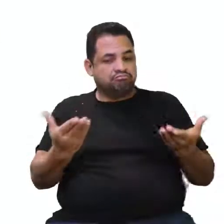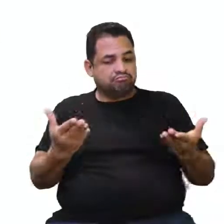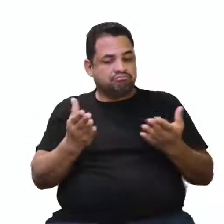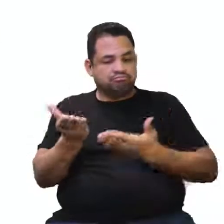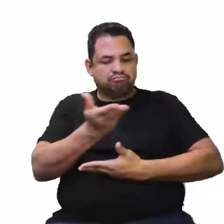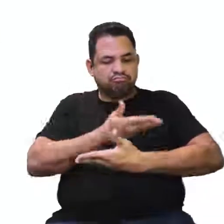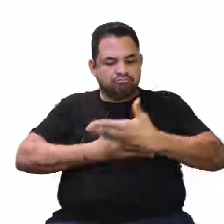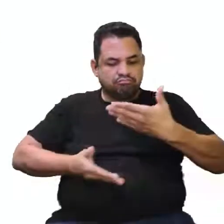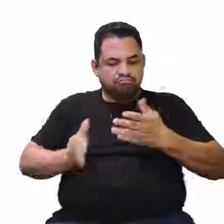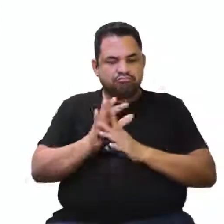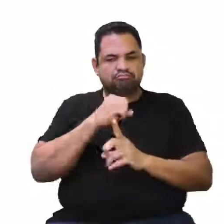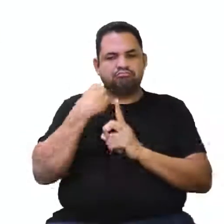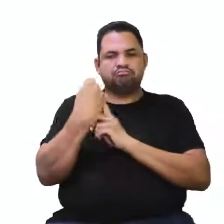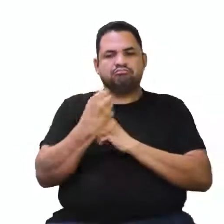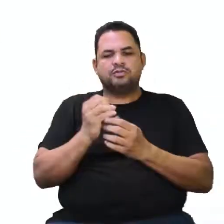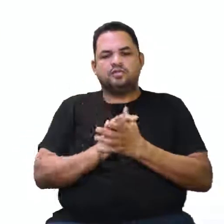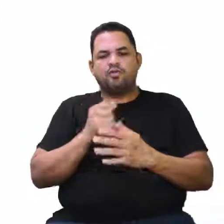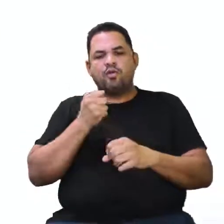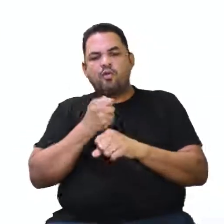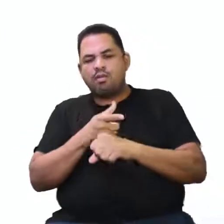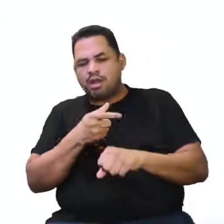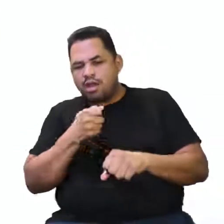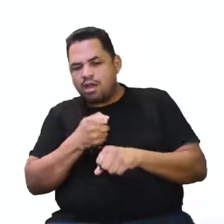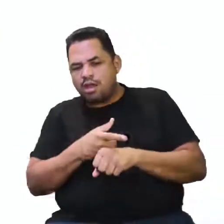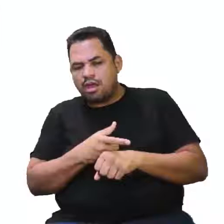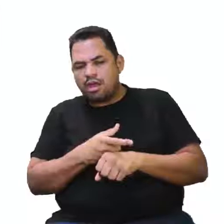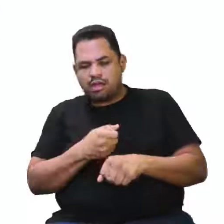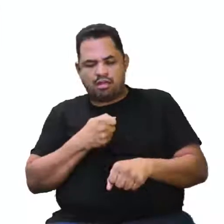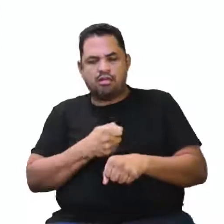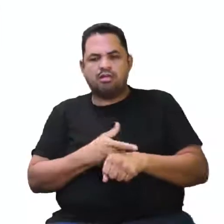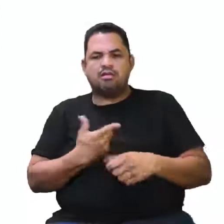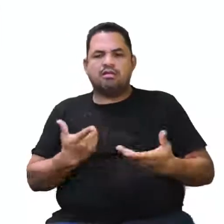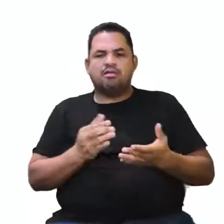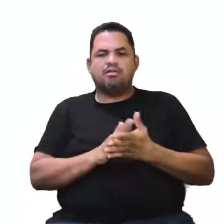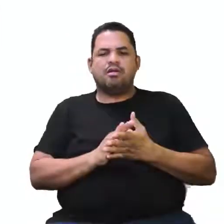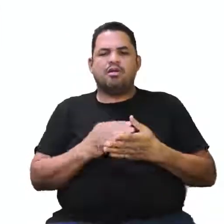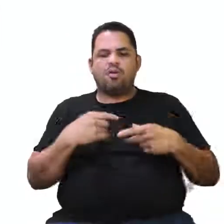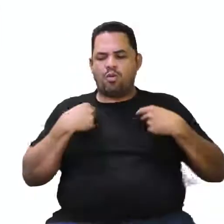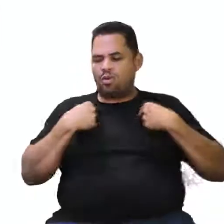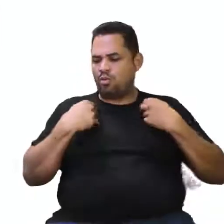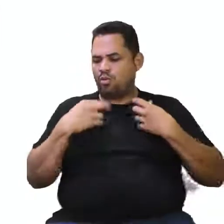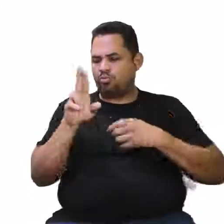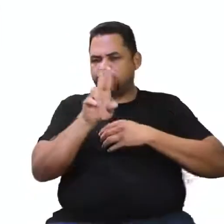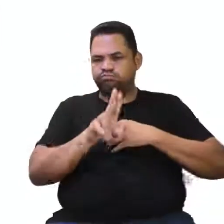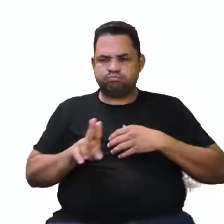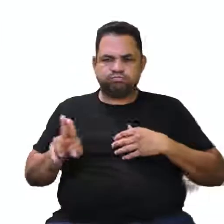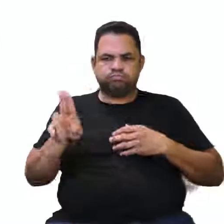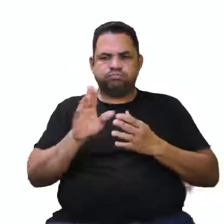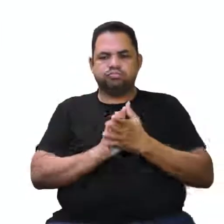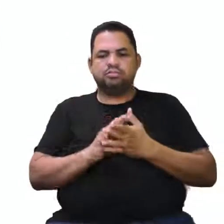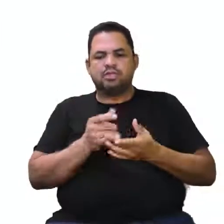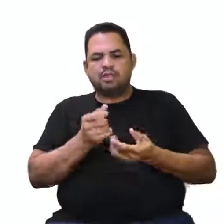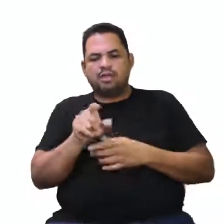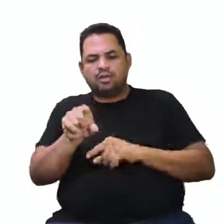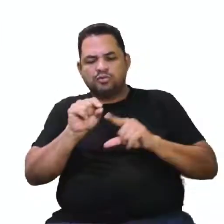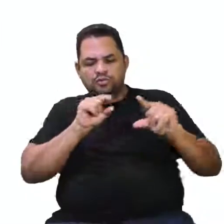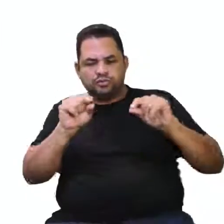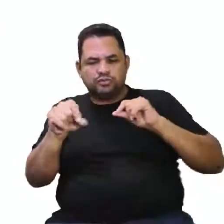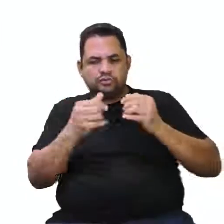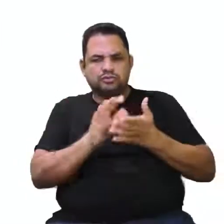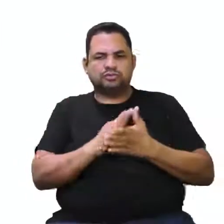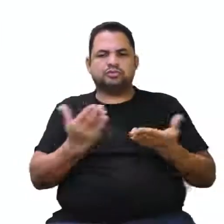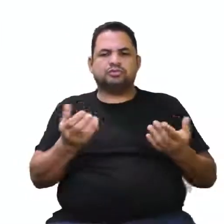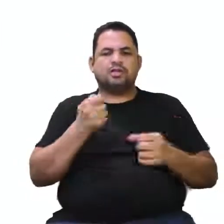minhas relações sociais aí no momento de compras, né? No estilo de roupa que eu escolho, né?